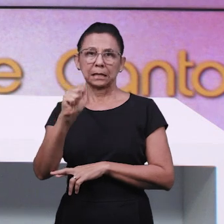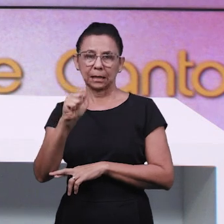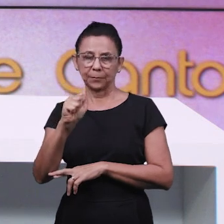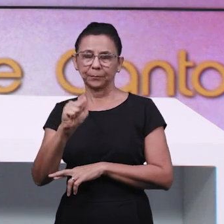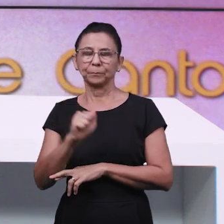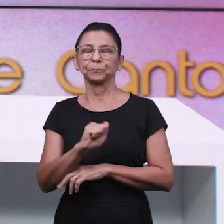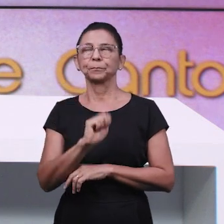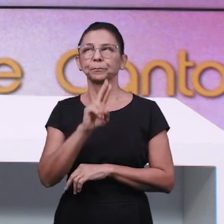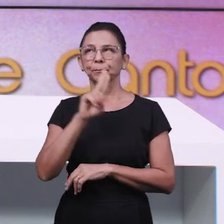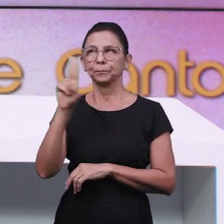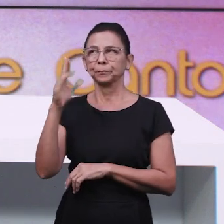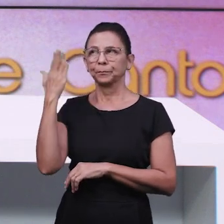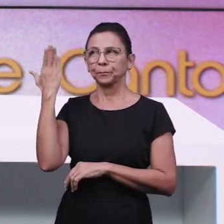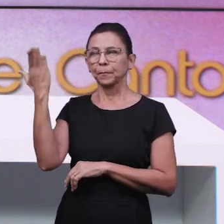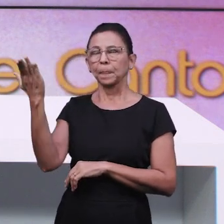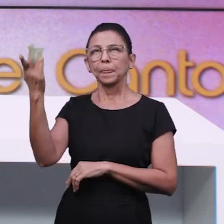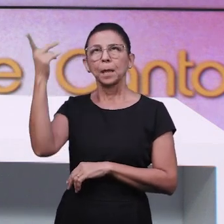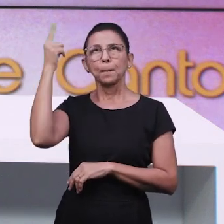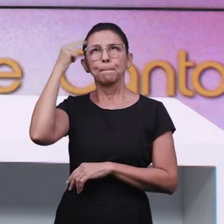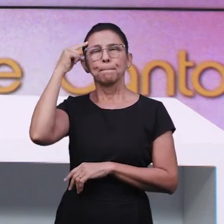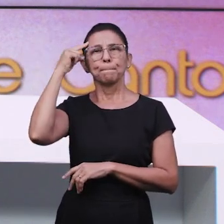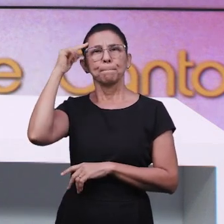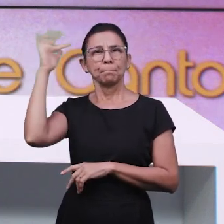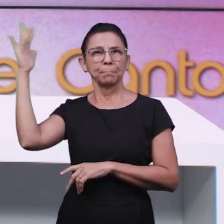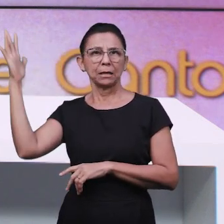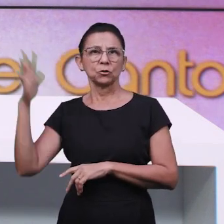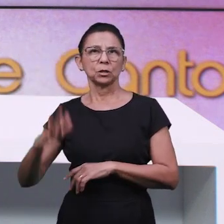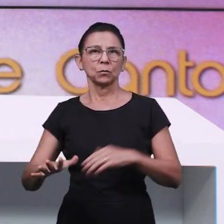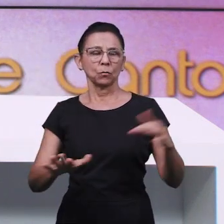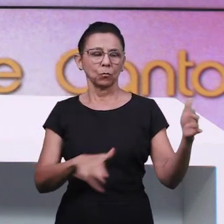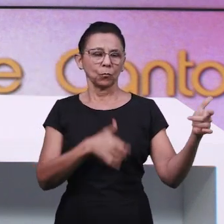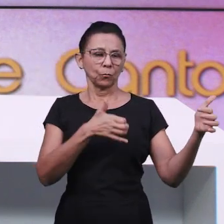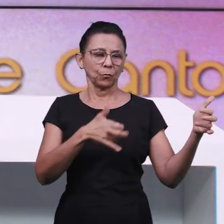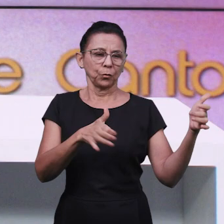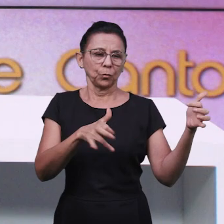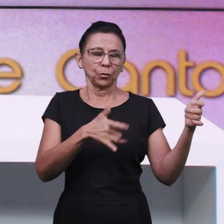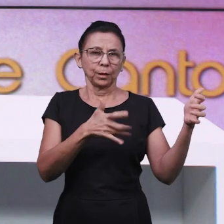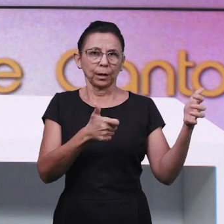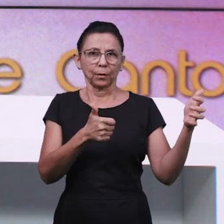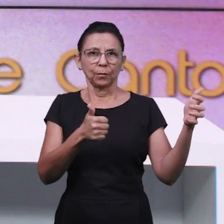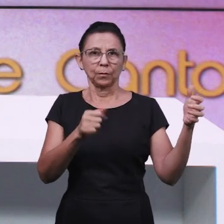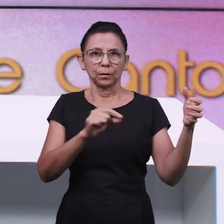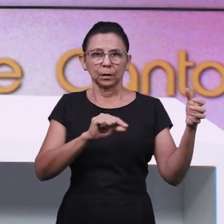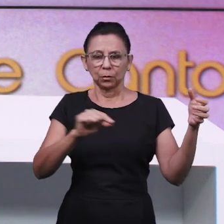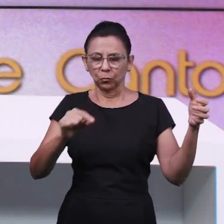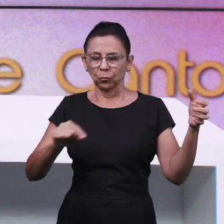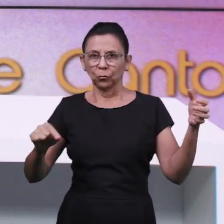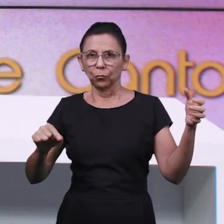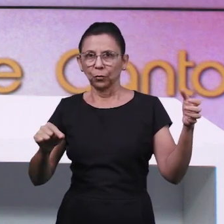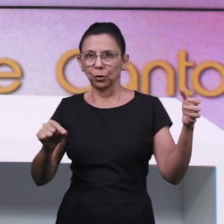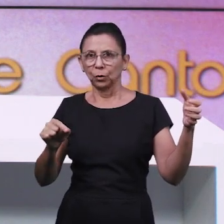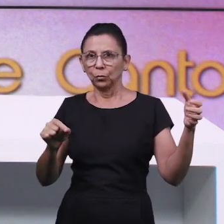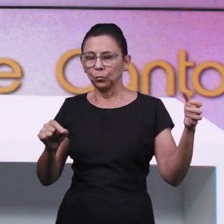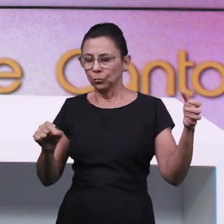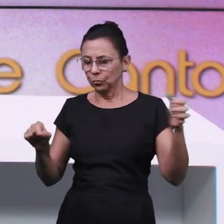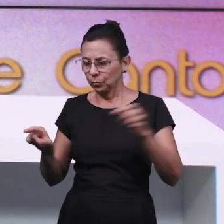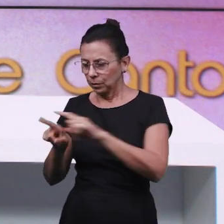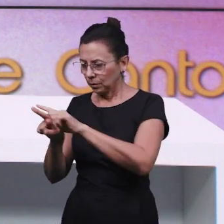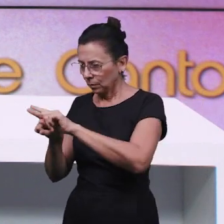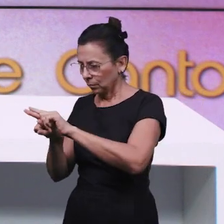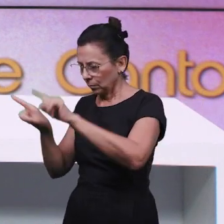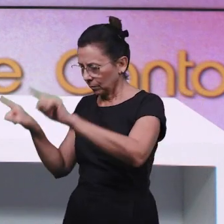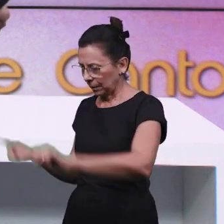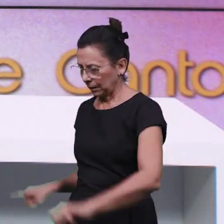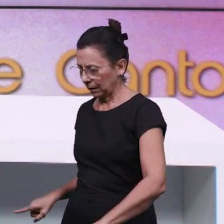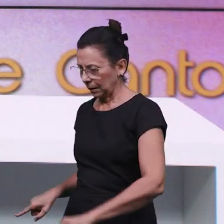um violão que está ligado a uma caixa de som. O som desse